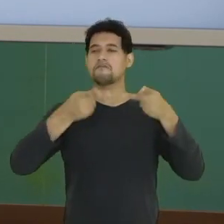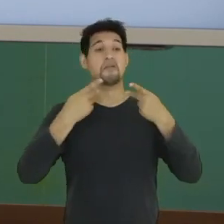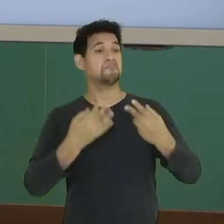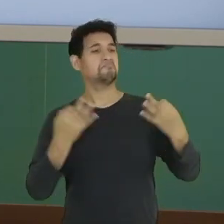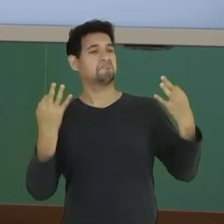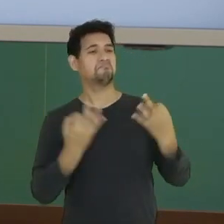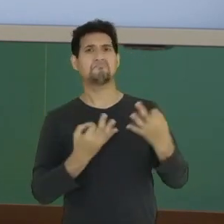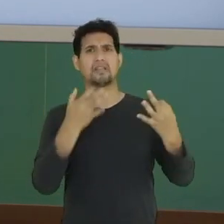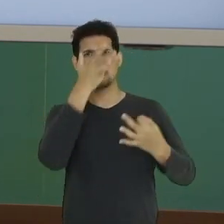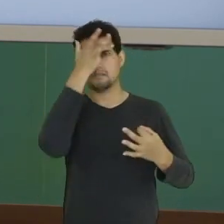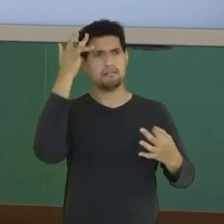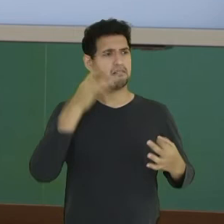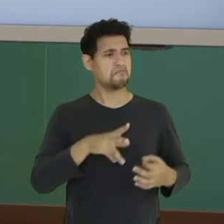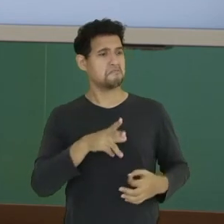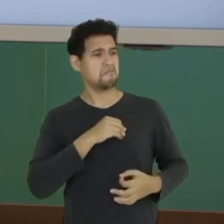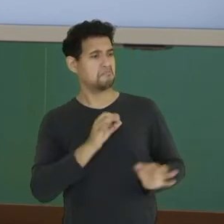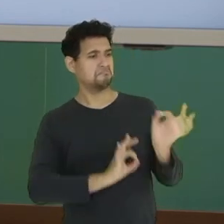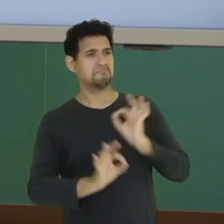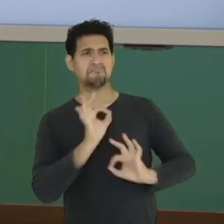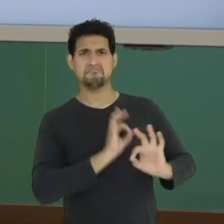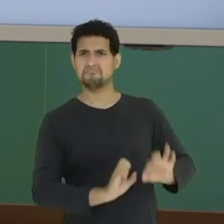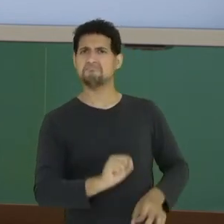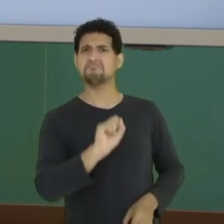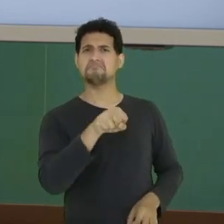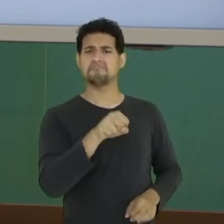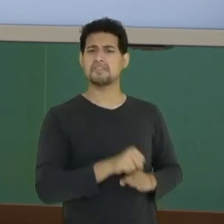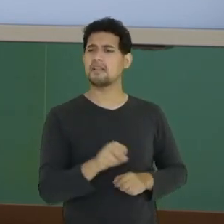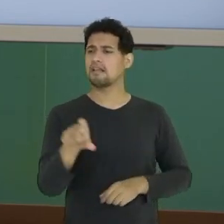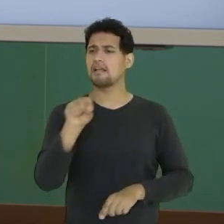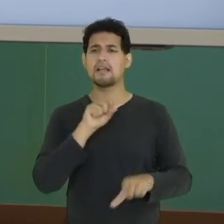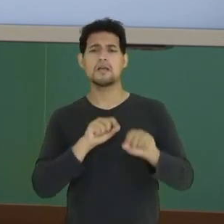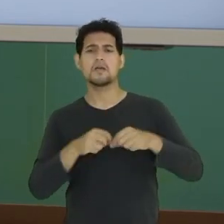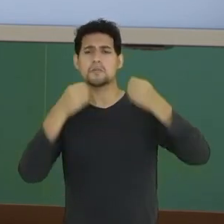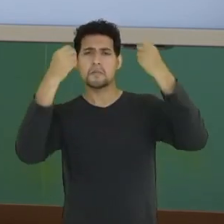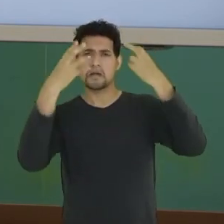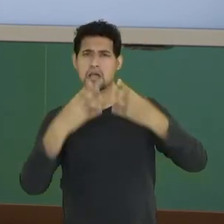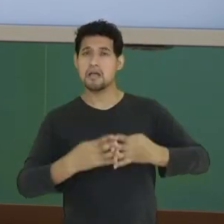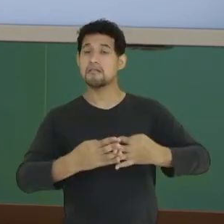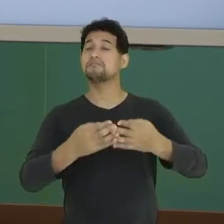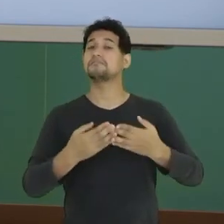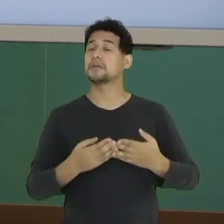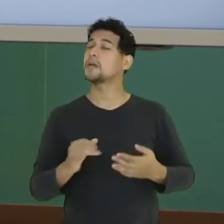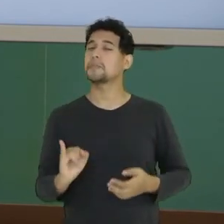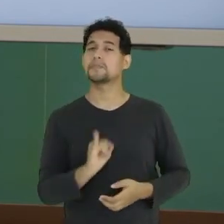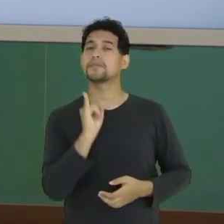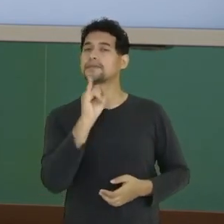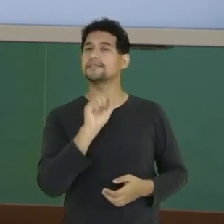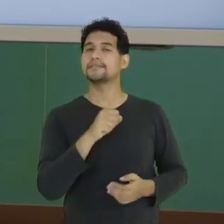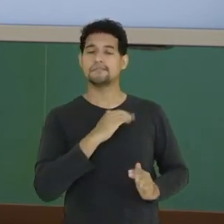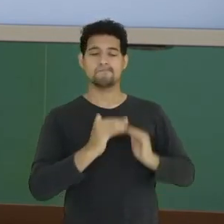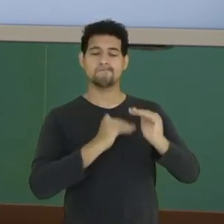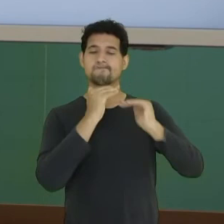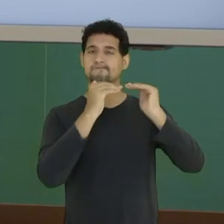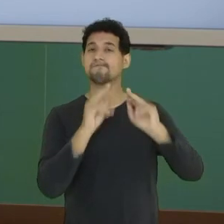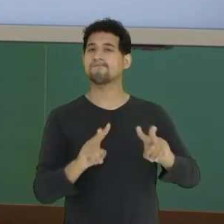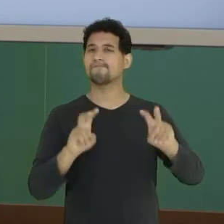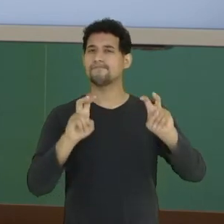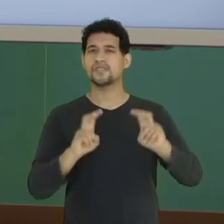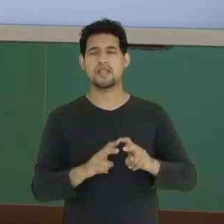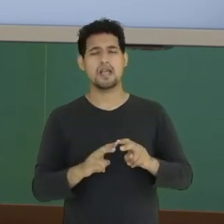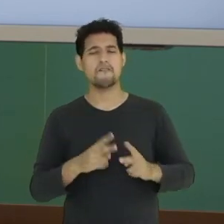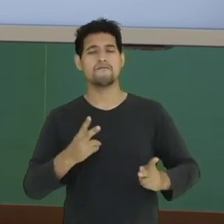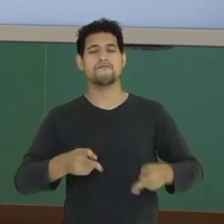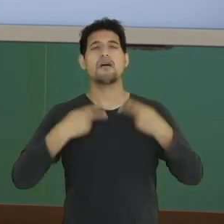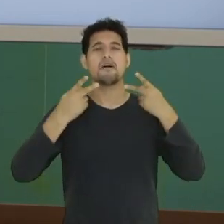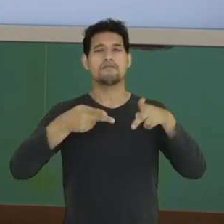a pessoa mais preparada para expor as suas ideias. Então, muito importante o desenvolvimento da retórica,